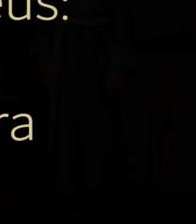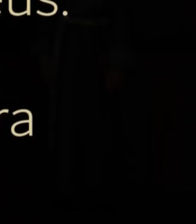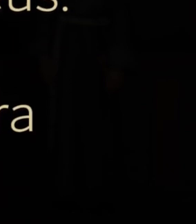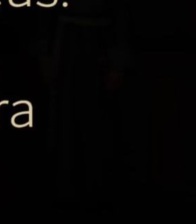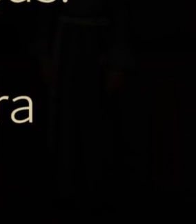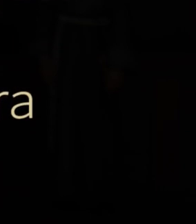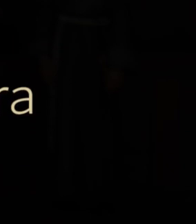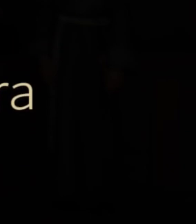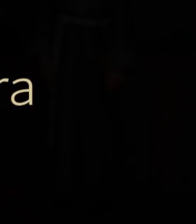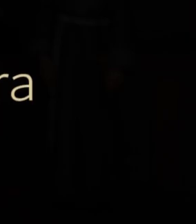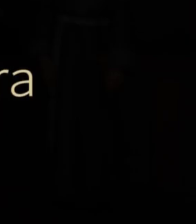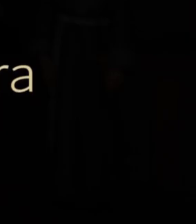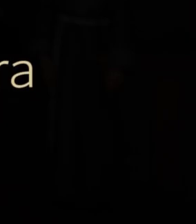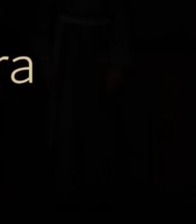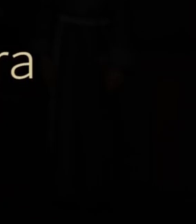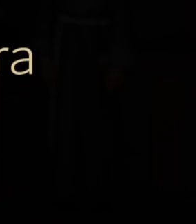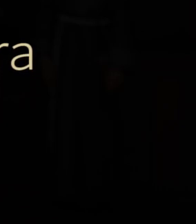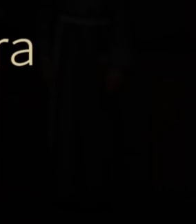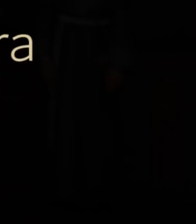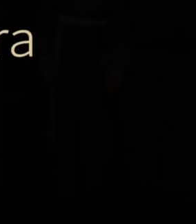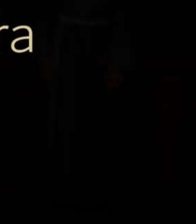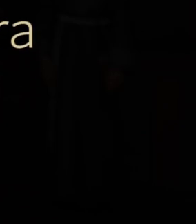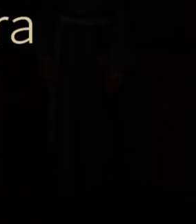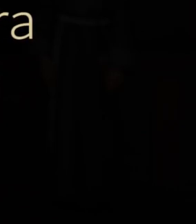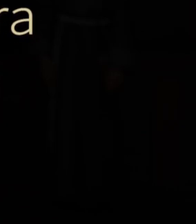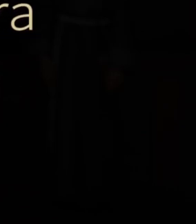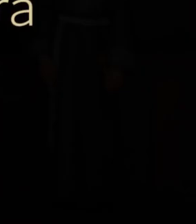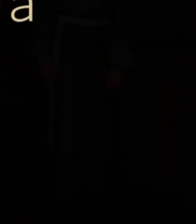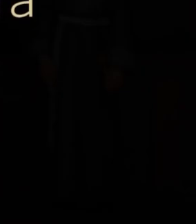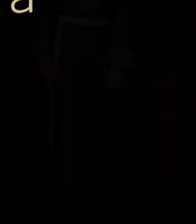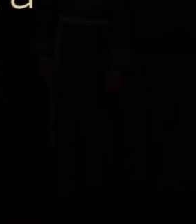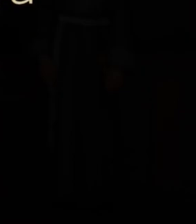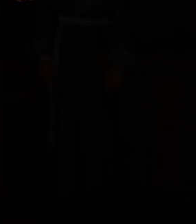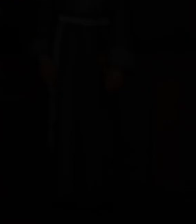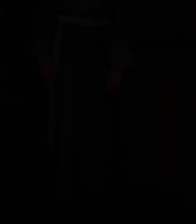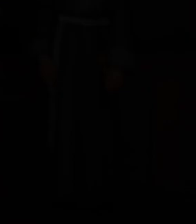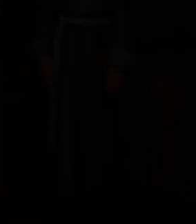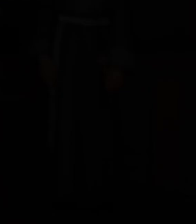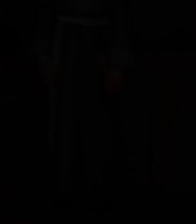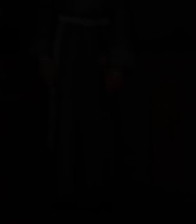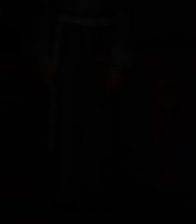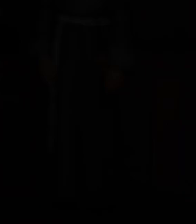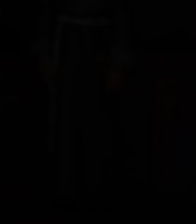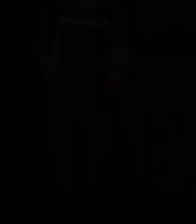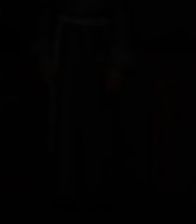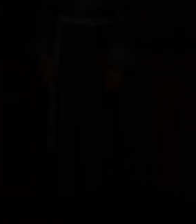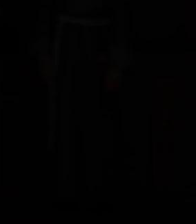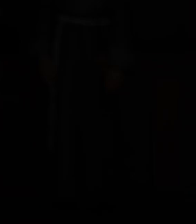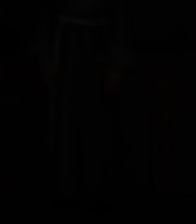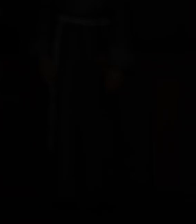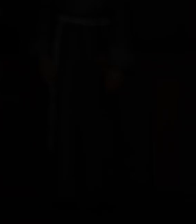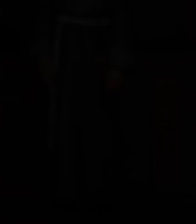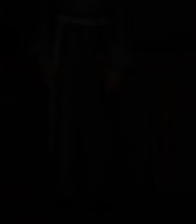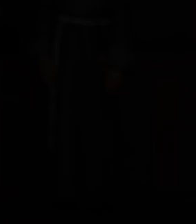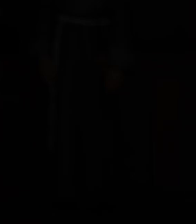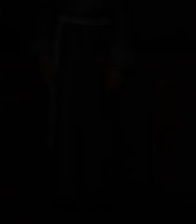darei as chaves do reino dos céus. Tudo que tu ligares na terra será ligado nos céus. Tudo que tu desligares na